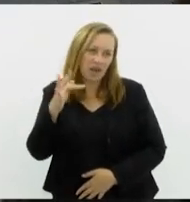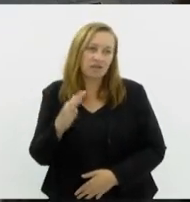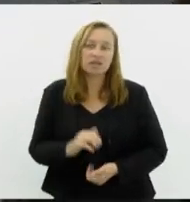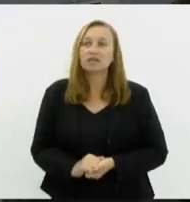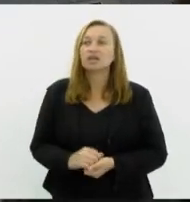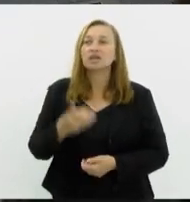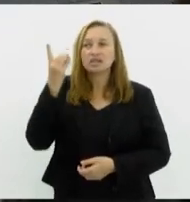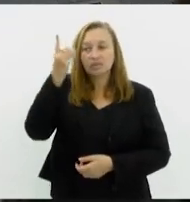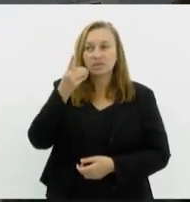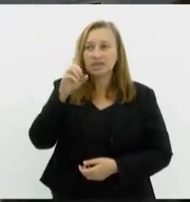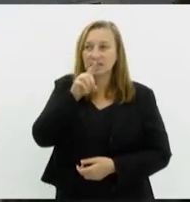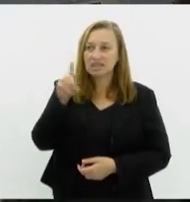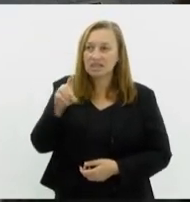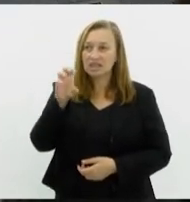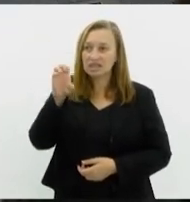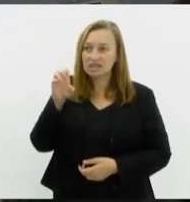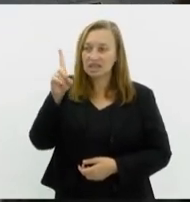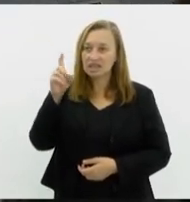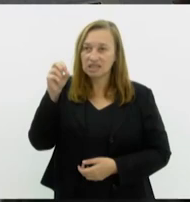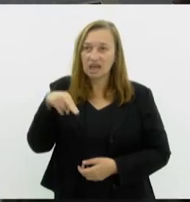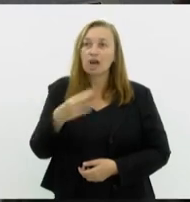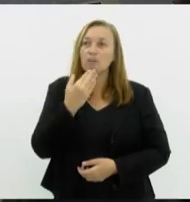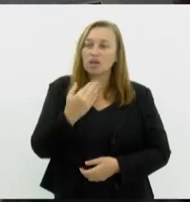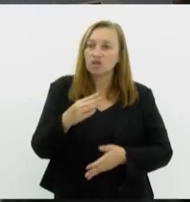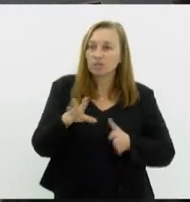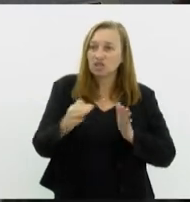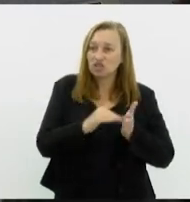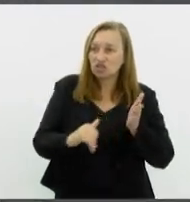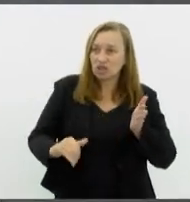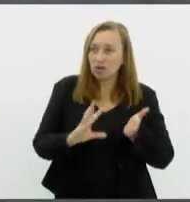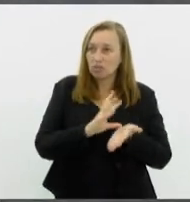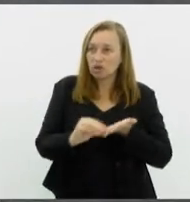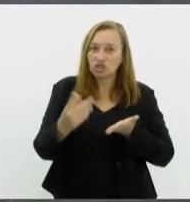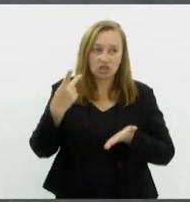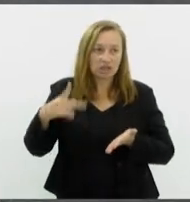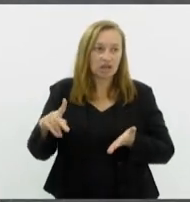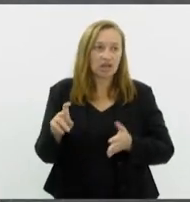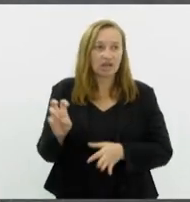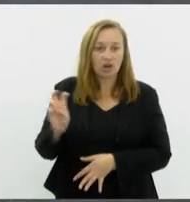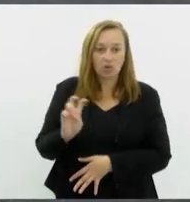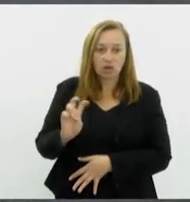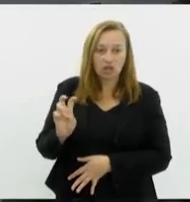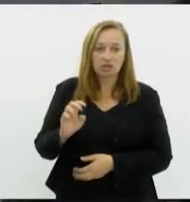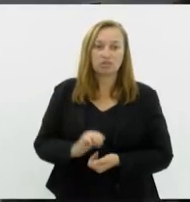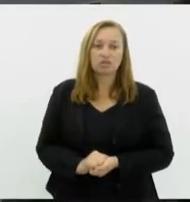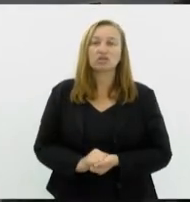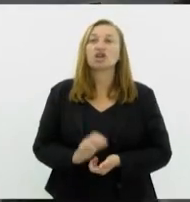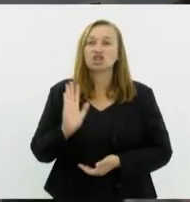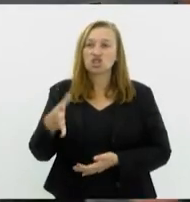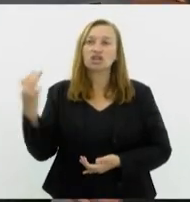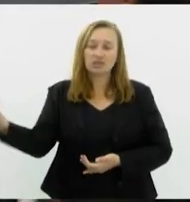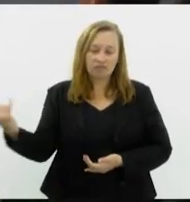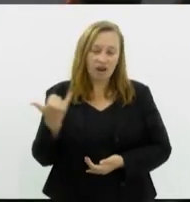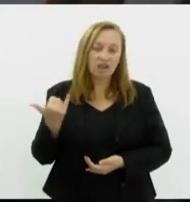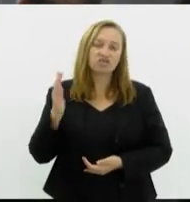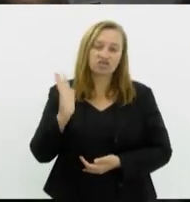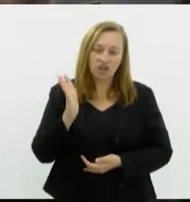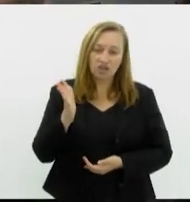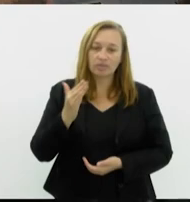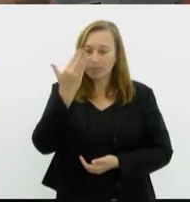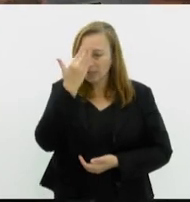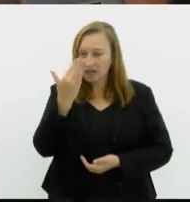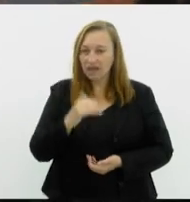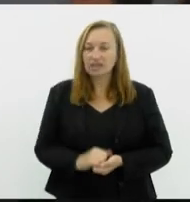a deputada Zeidan pediu para retirar de pauta o projeto dela, que é o quinto da pauta. Ela já... Já tinha falado com Vossa Excelência. É